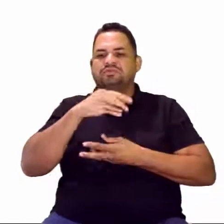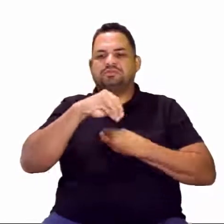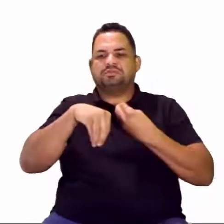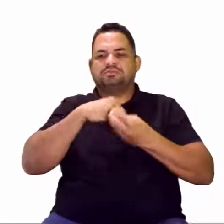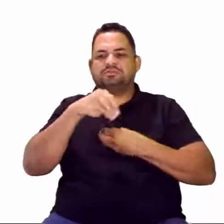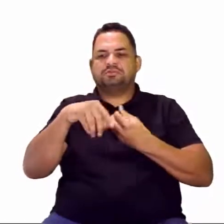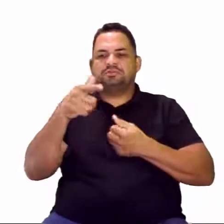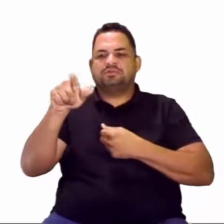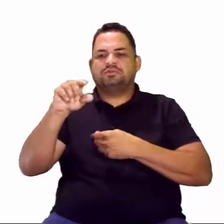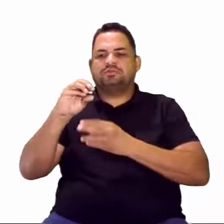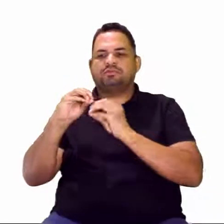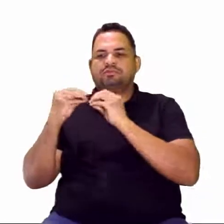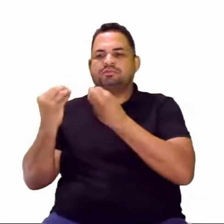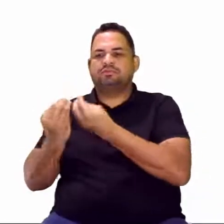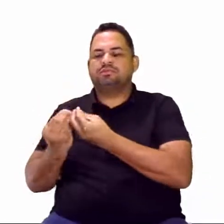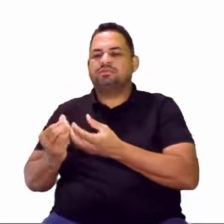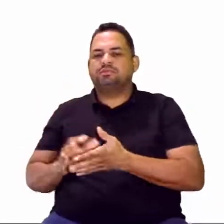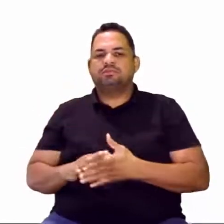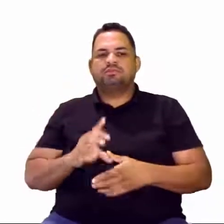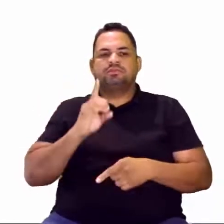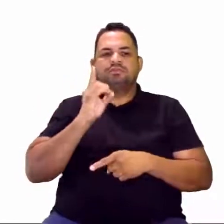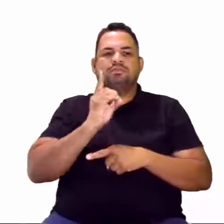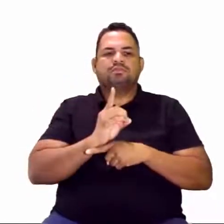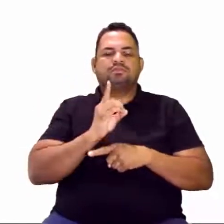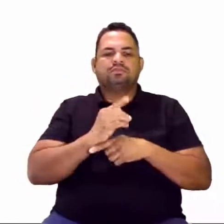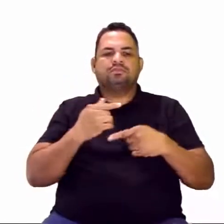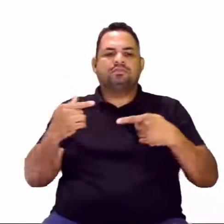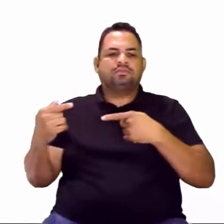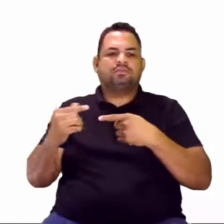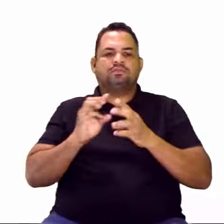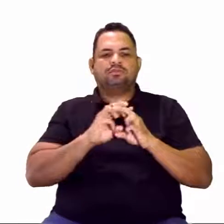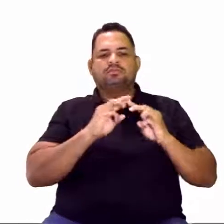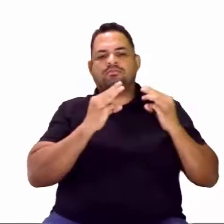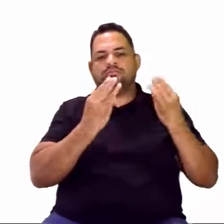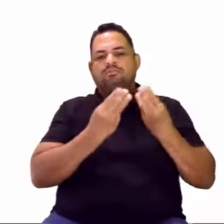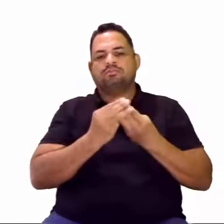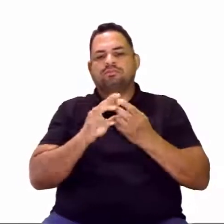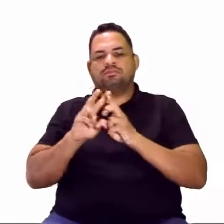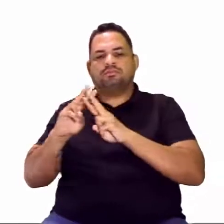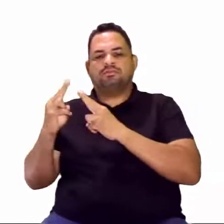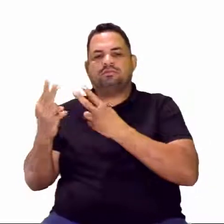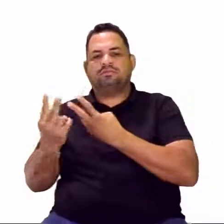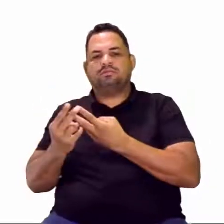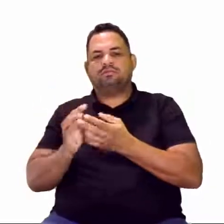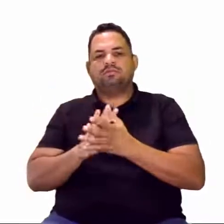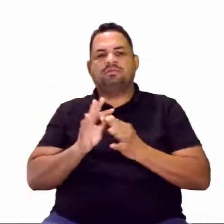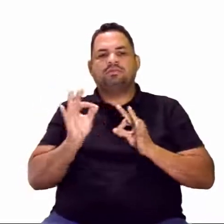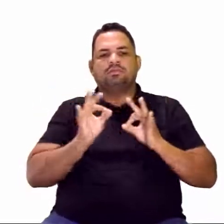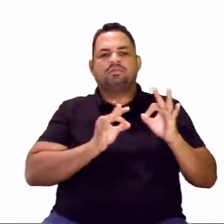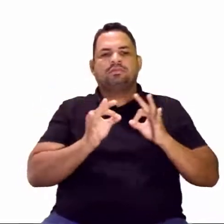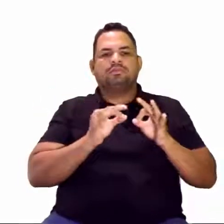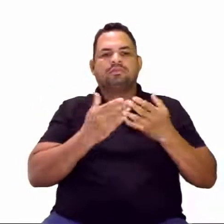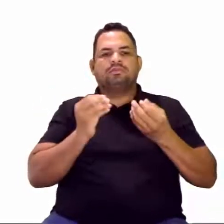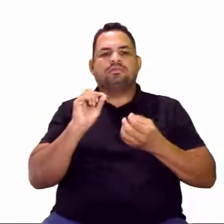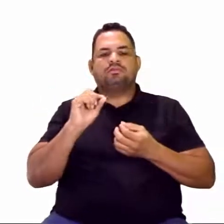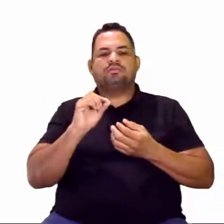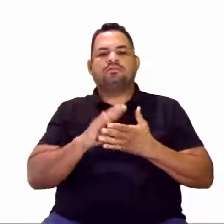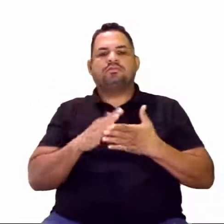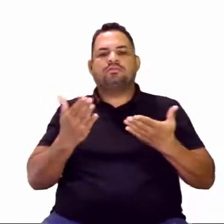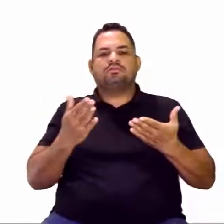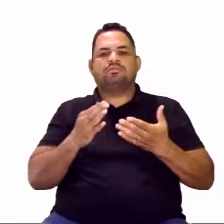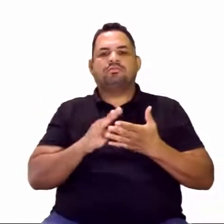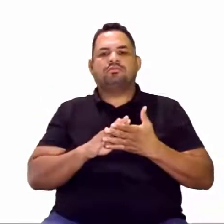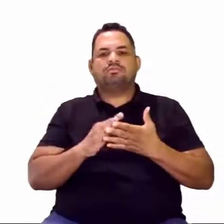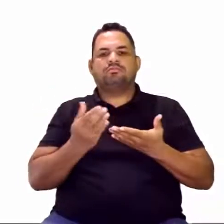outra, tá certo? Densidade é a relação massa-volume, forma é a forma definida que um